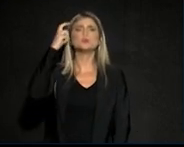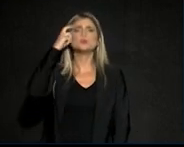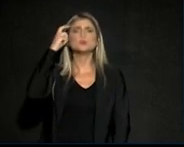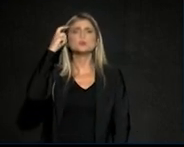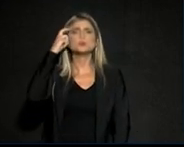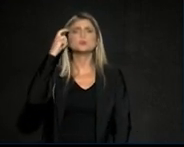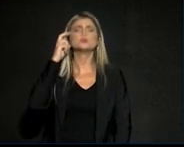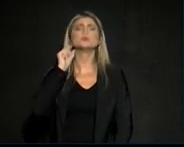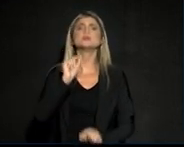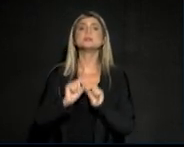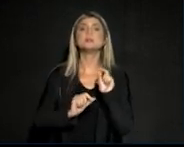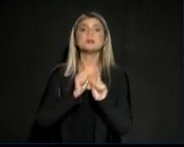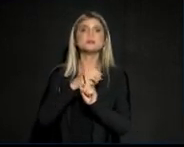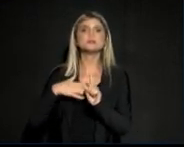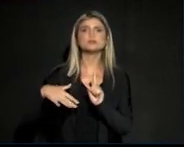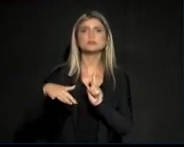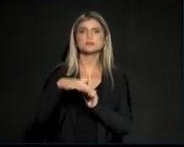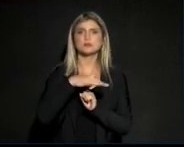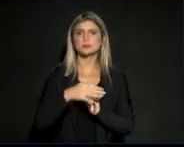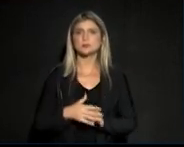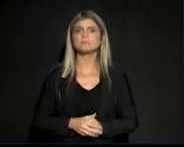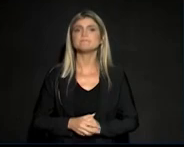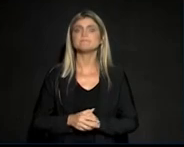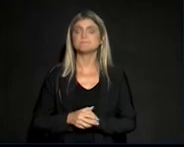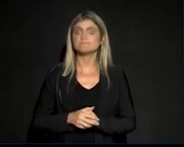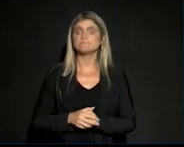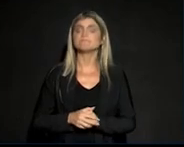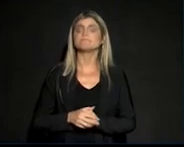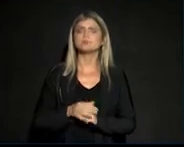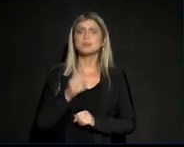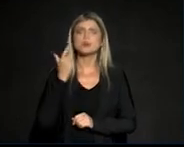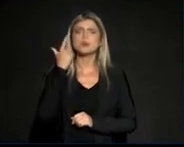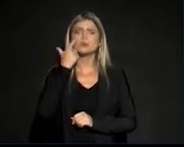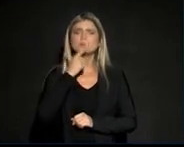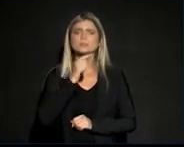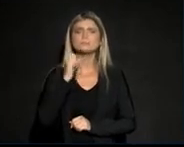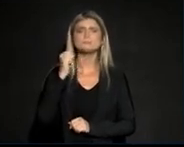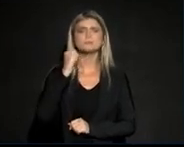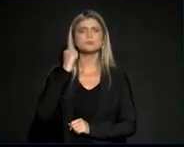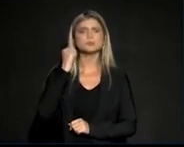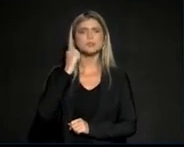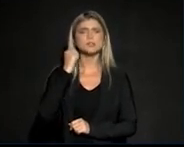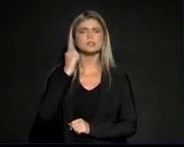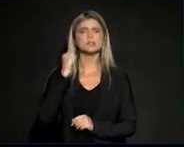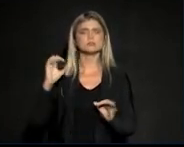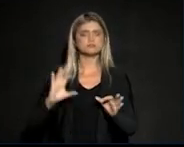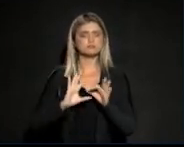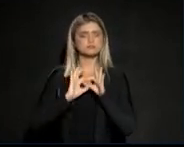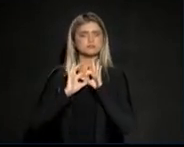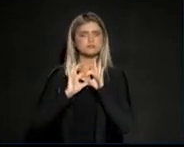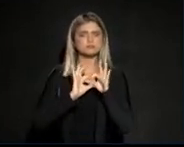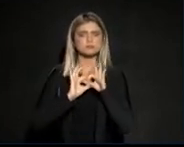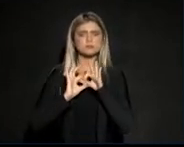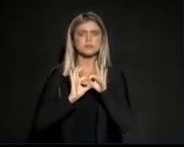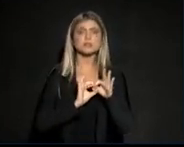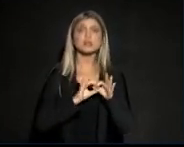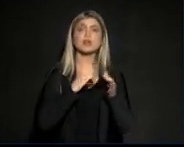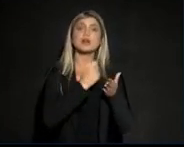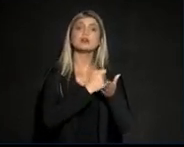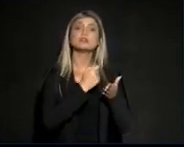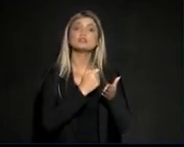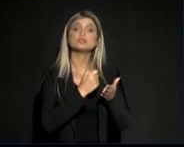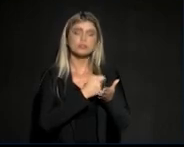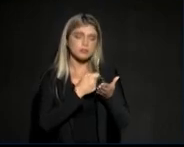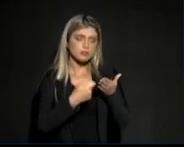carne chip de sociedade né então quanto mais a gente conseguir fortalecer e integrar essa agenda de sustentabilidade